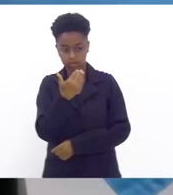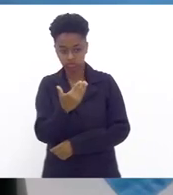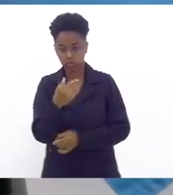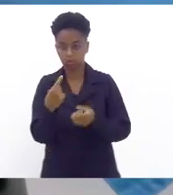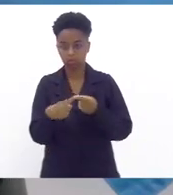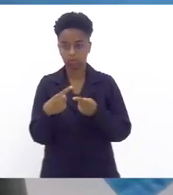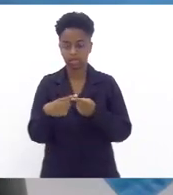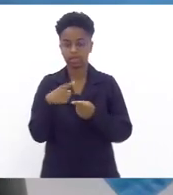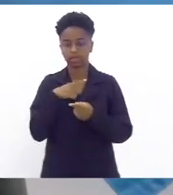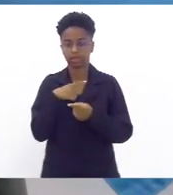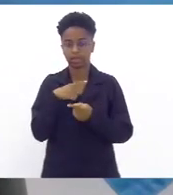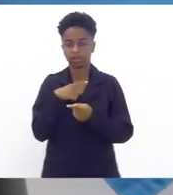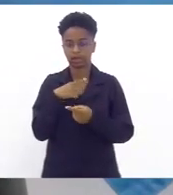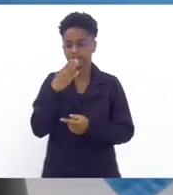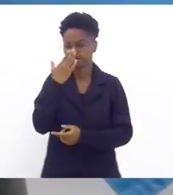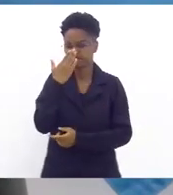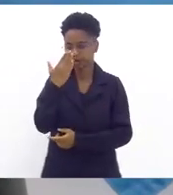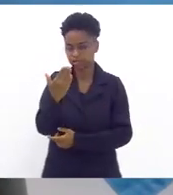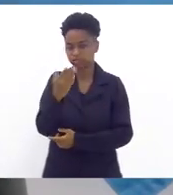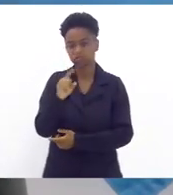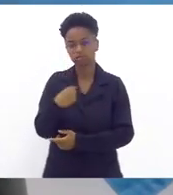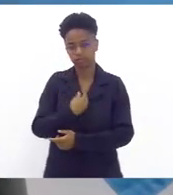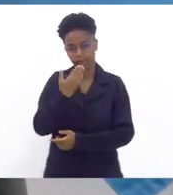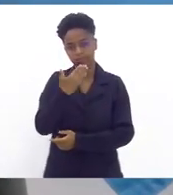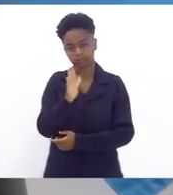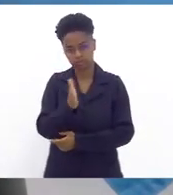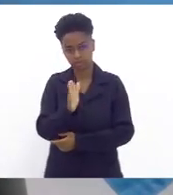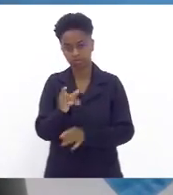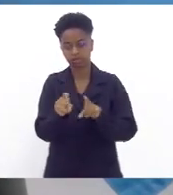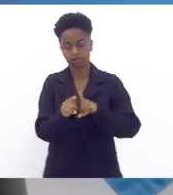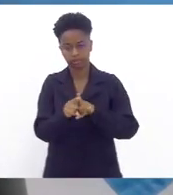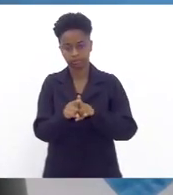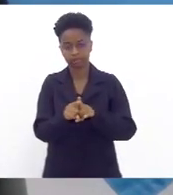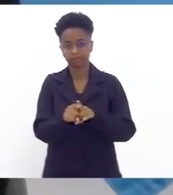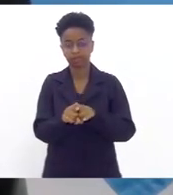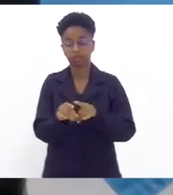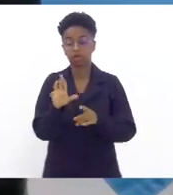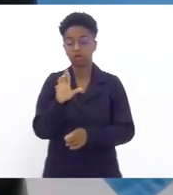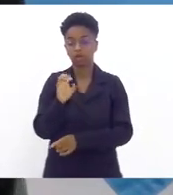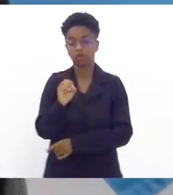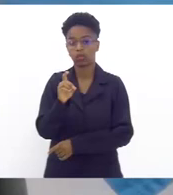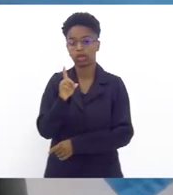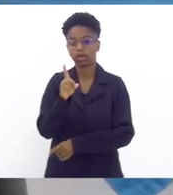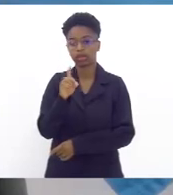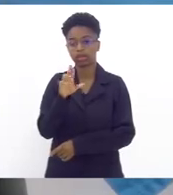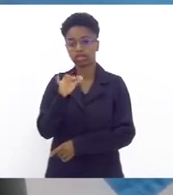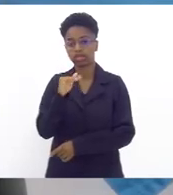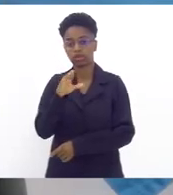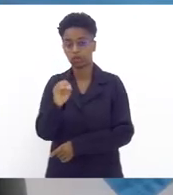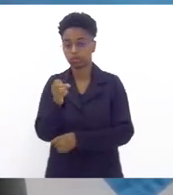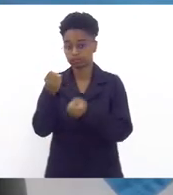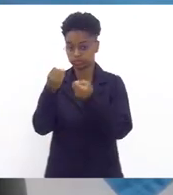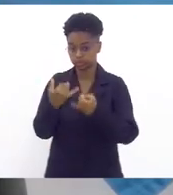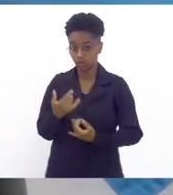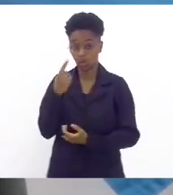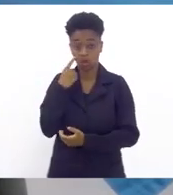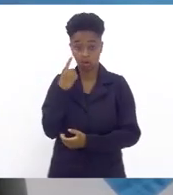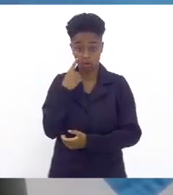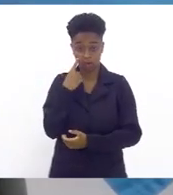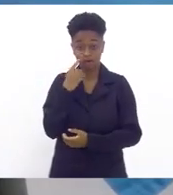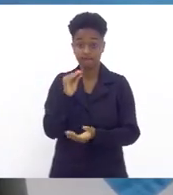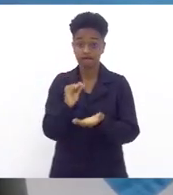a parte da frente a gente já solicitou Teve um dia que Rodrigo sinalizou para mim Carol ó